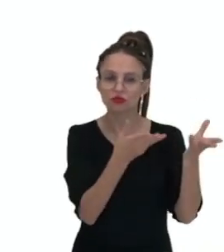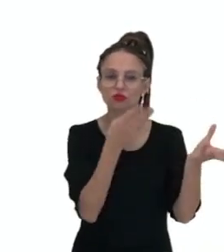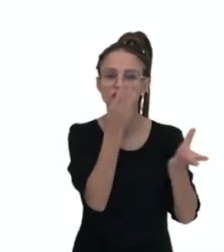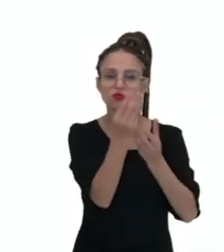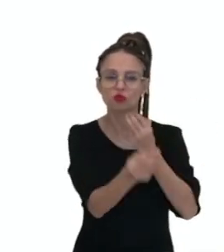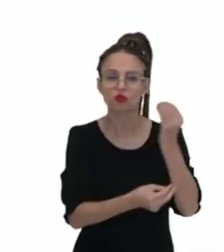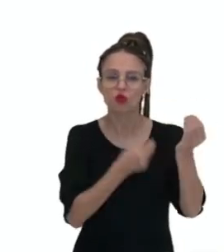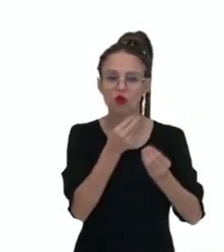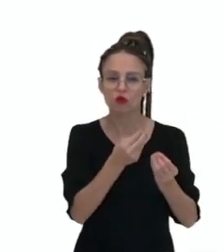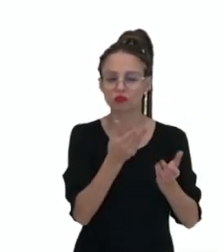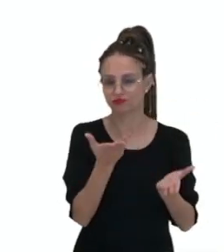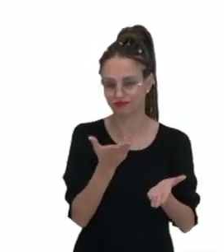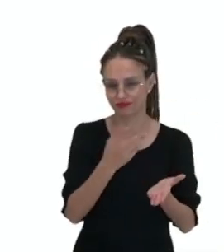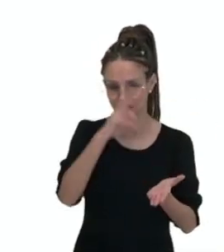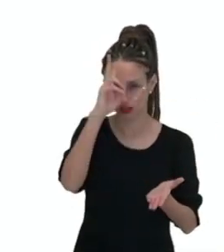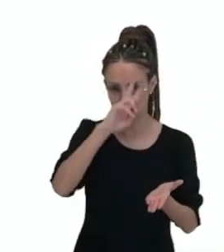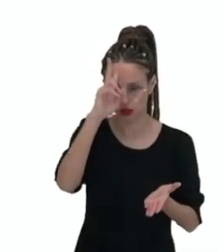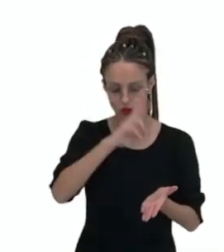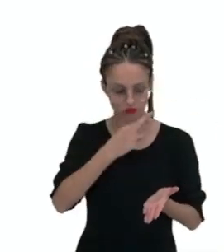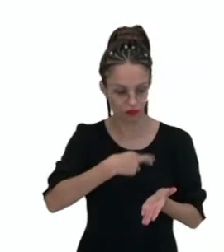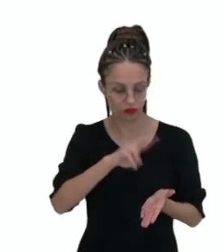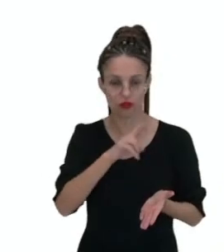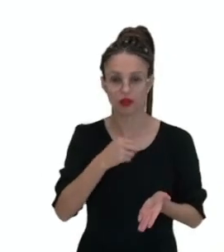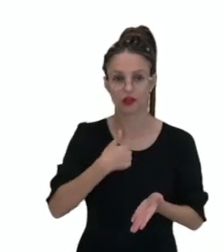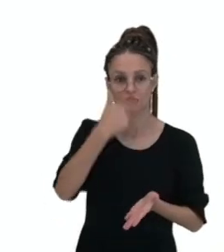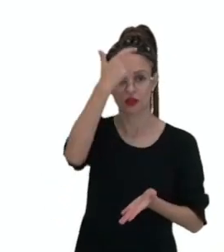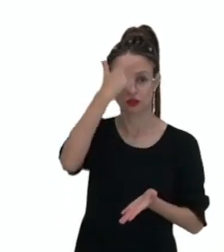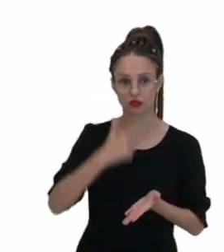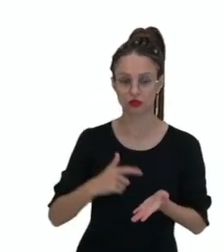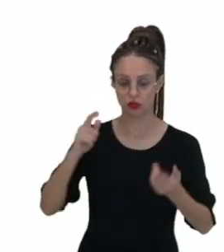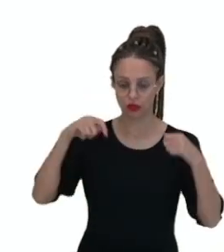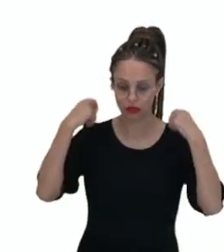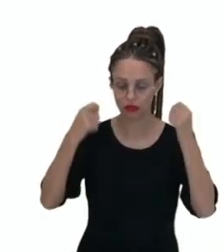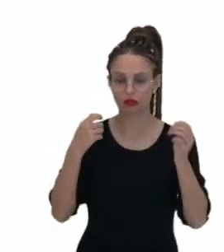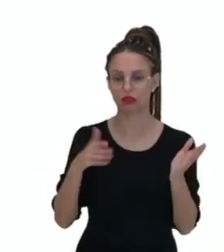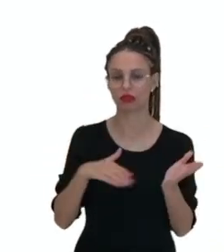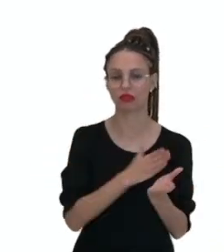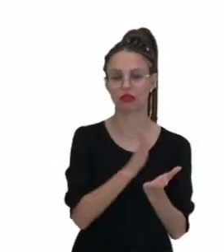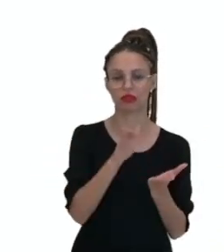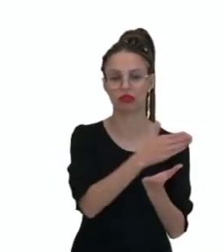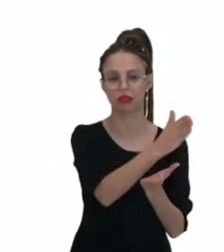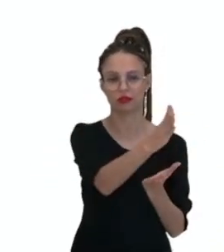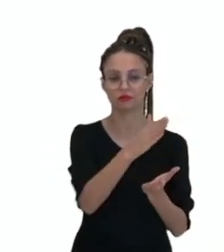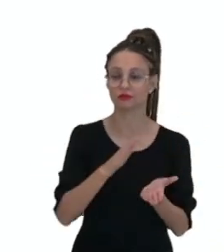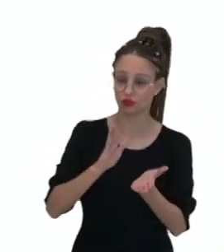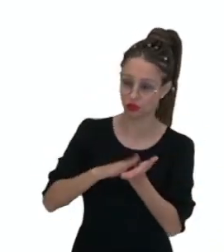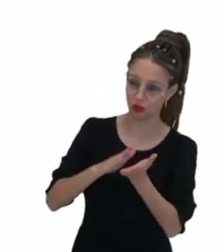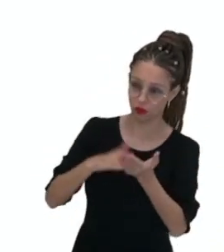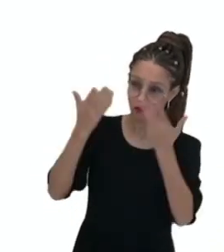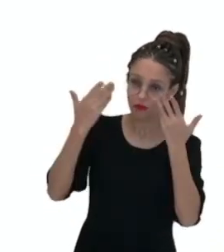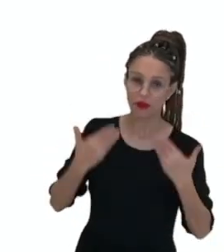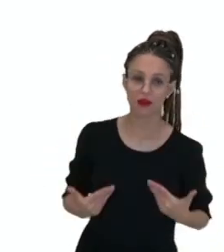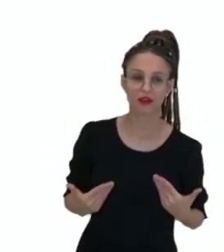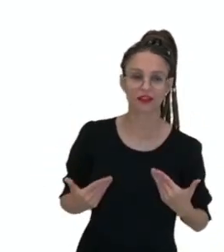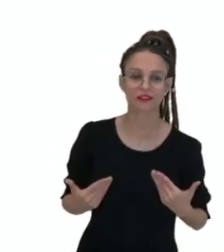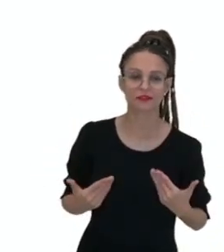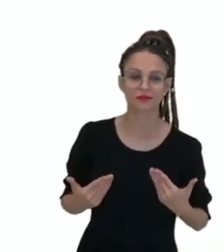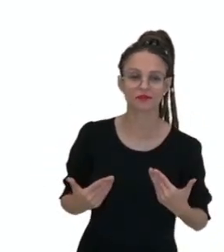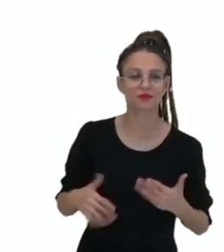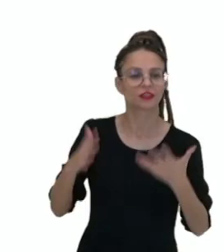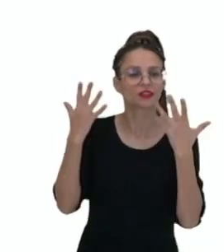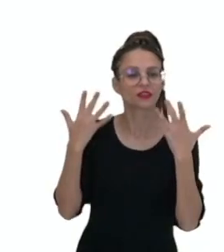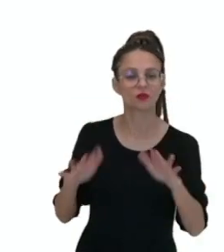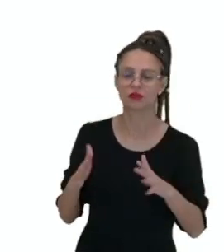sacra história. Eu sou o Senhor, a ovelha desgarrada. Cobrai-a e não